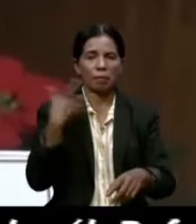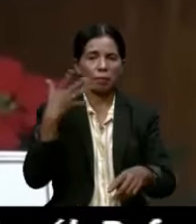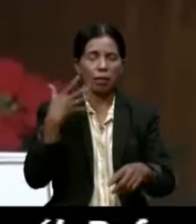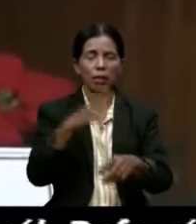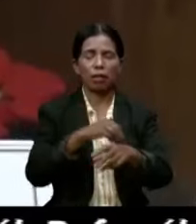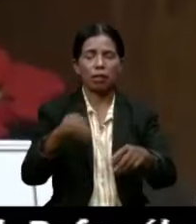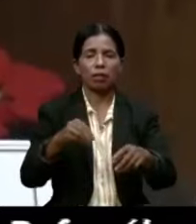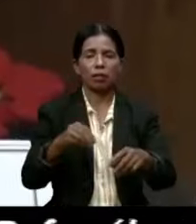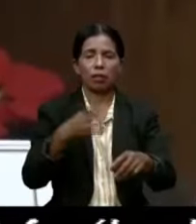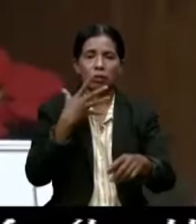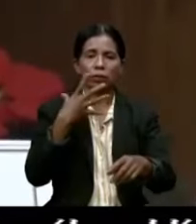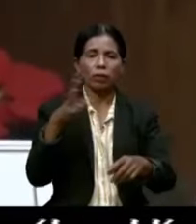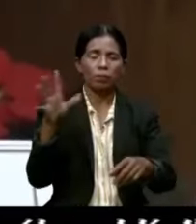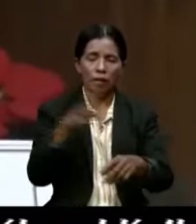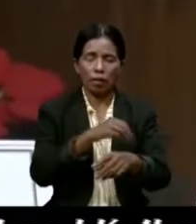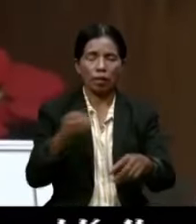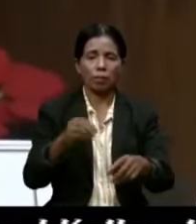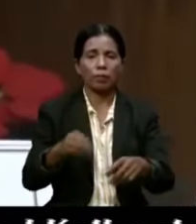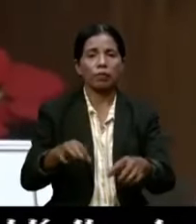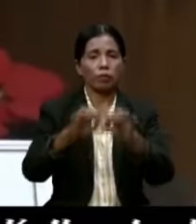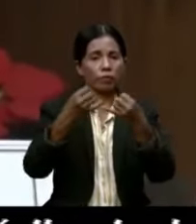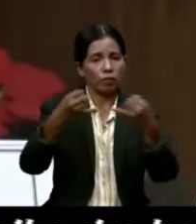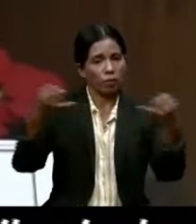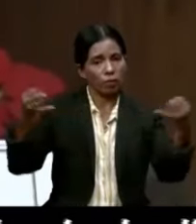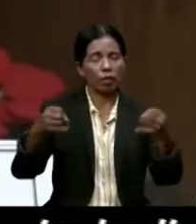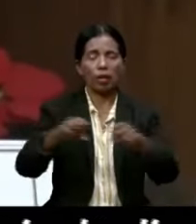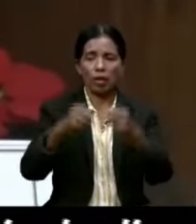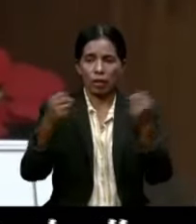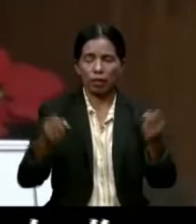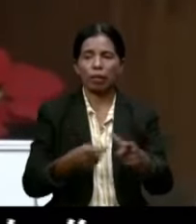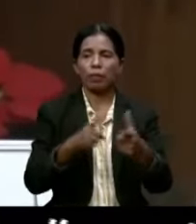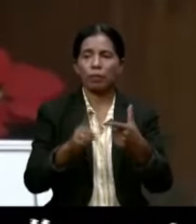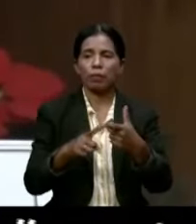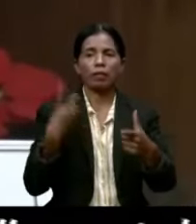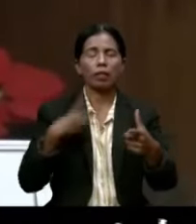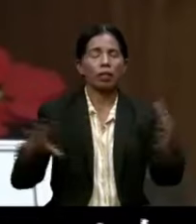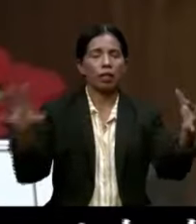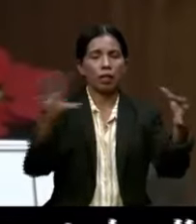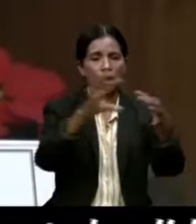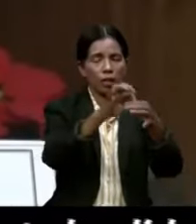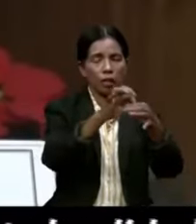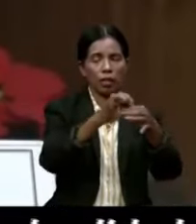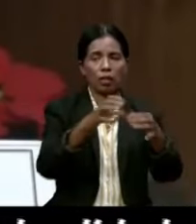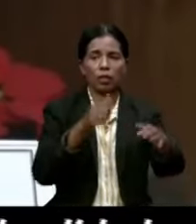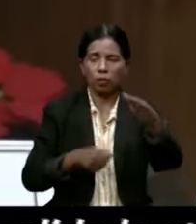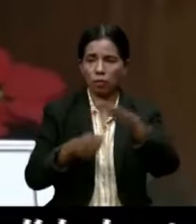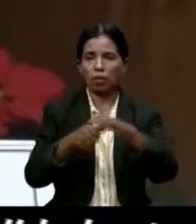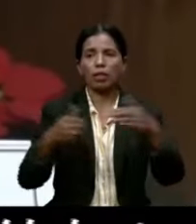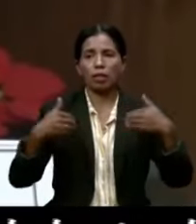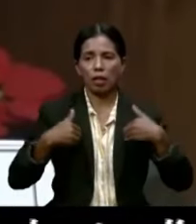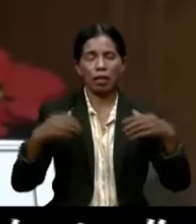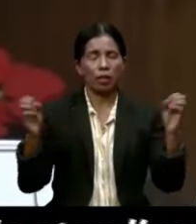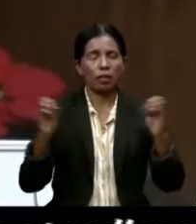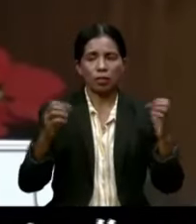feira outra parte ida maka ita nemia ligação ilegal sira ia los